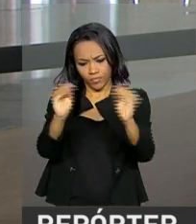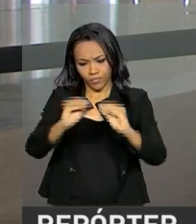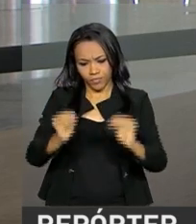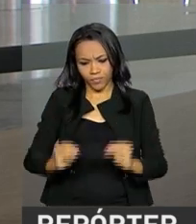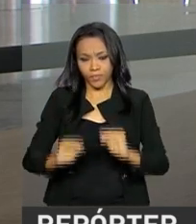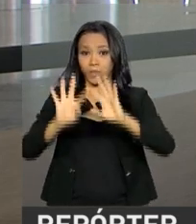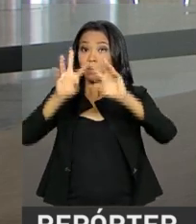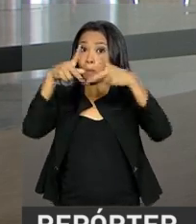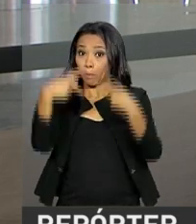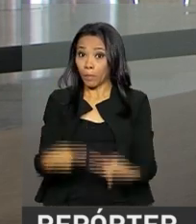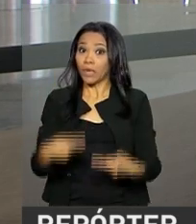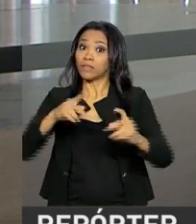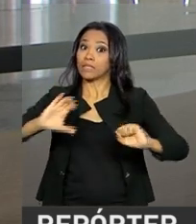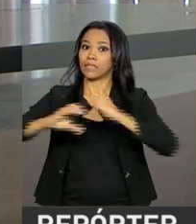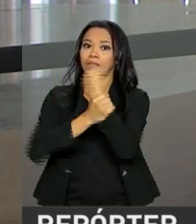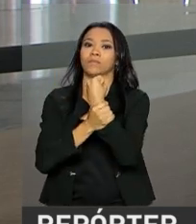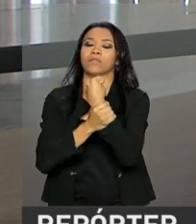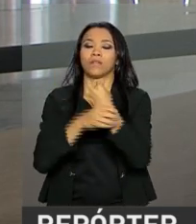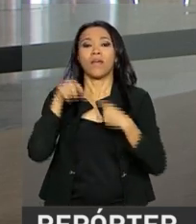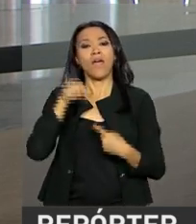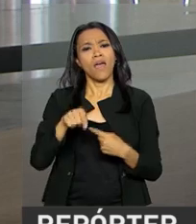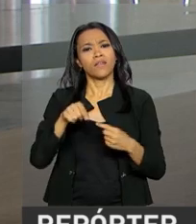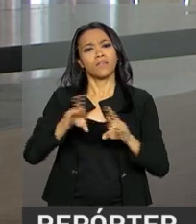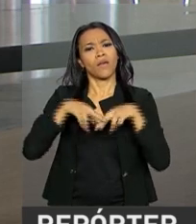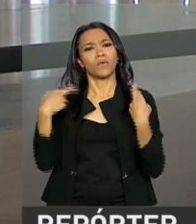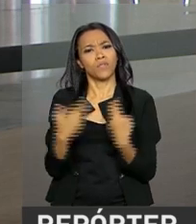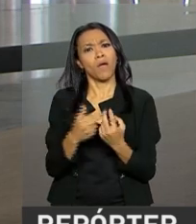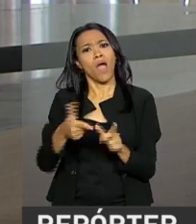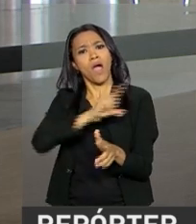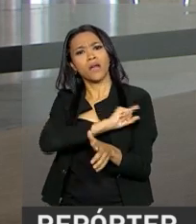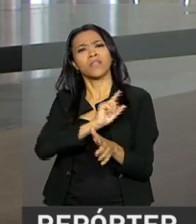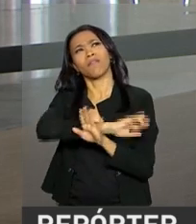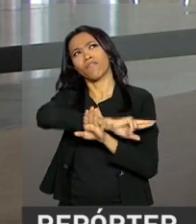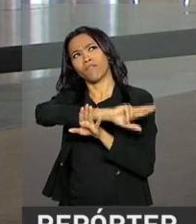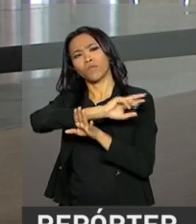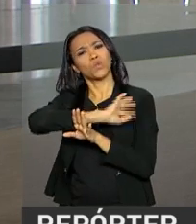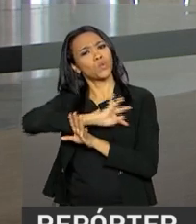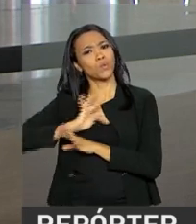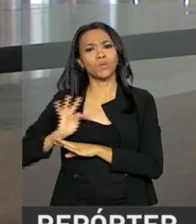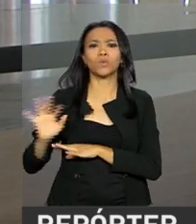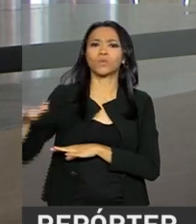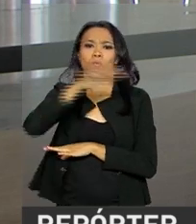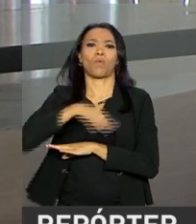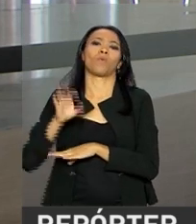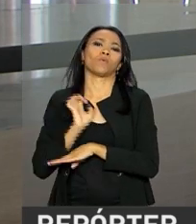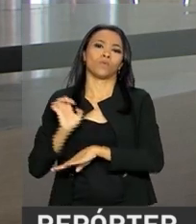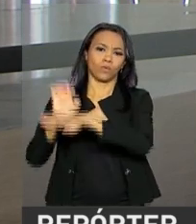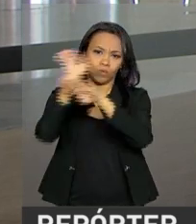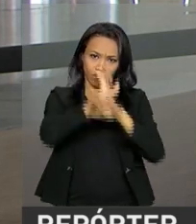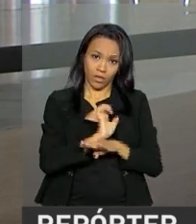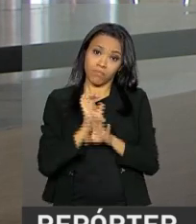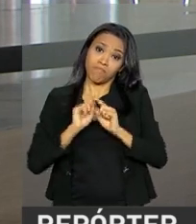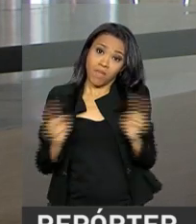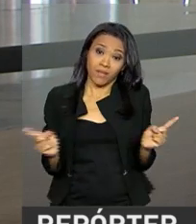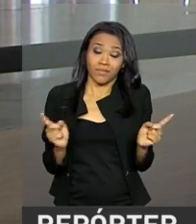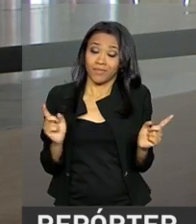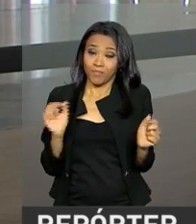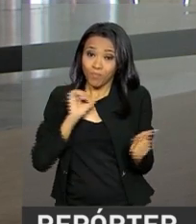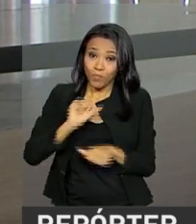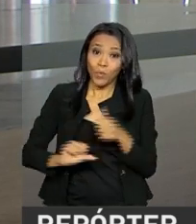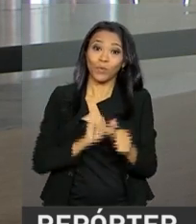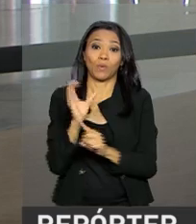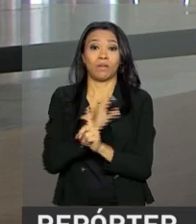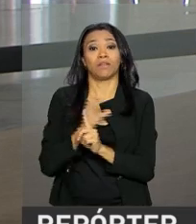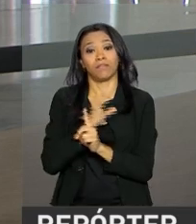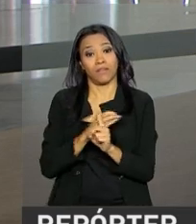segurança inicialmente essa reunião seria com todos os governadores de todos os estados do Brasil mas houve essa mudança na agenda para